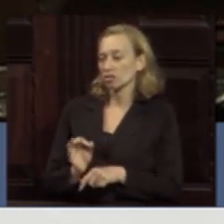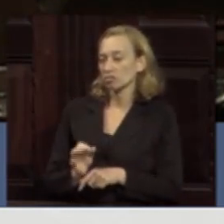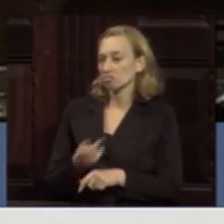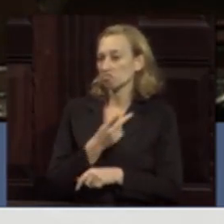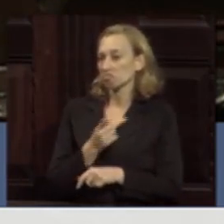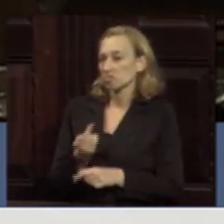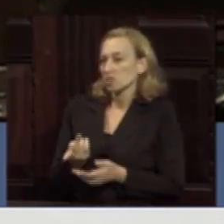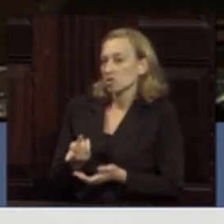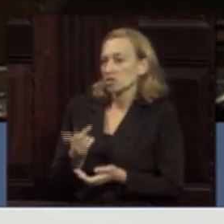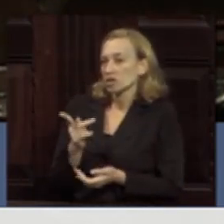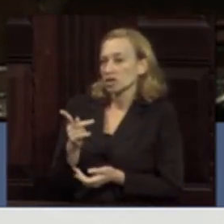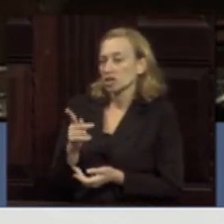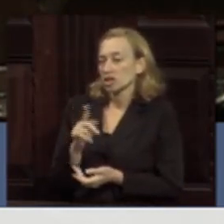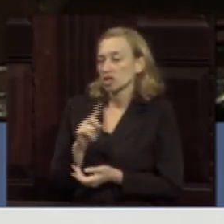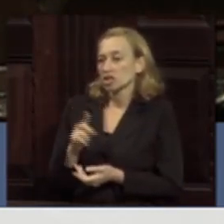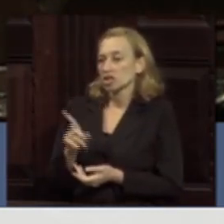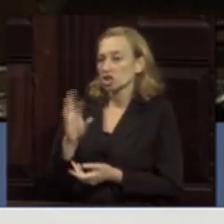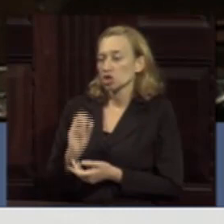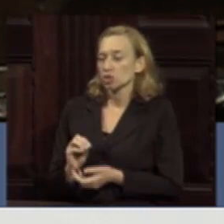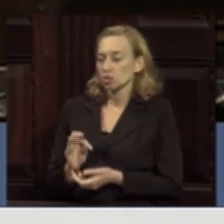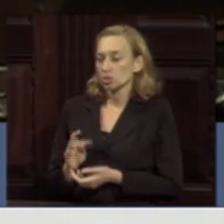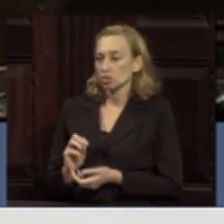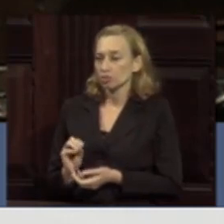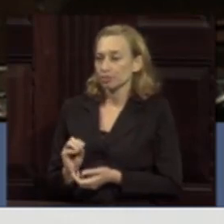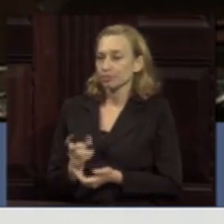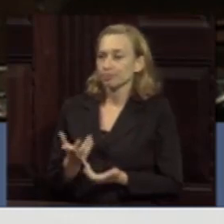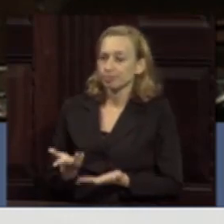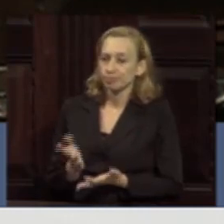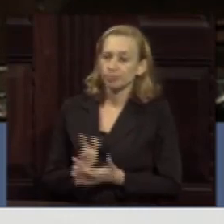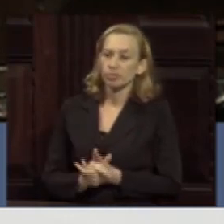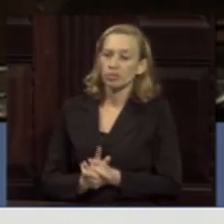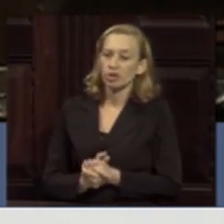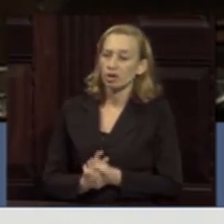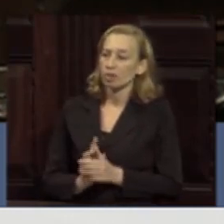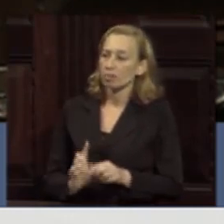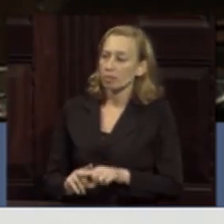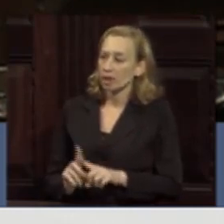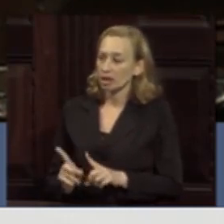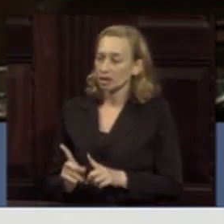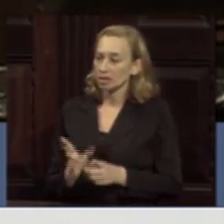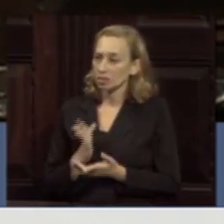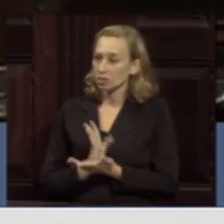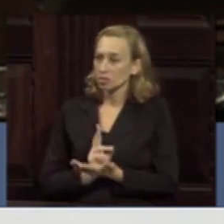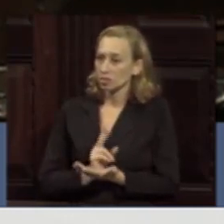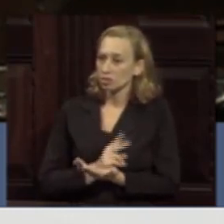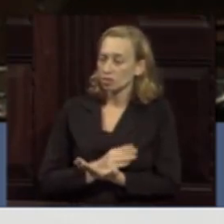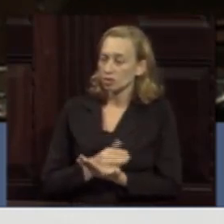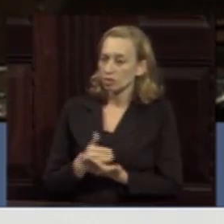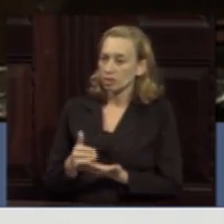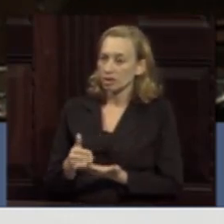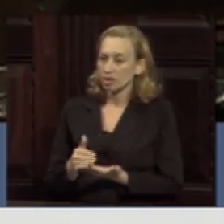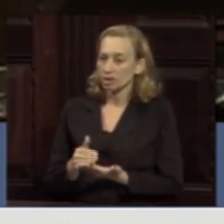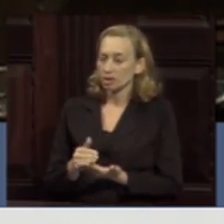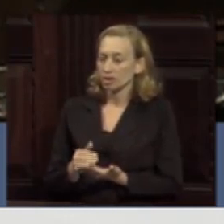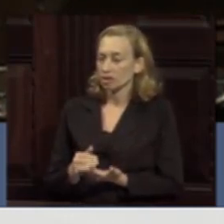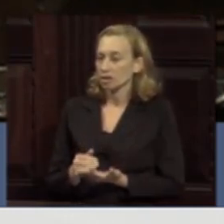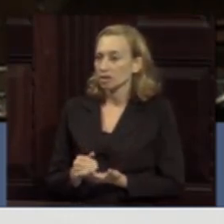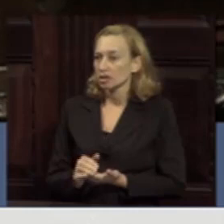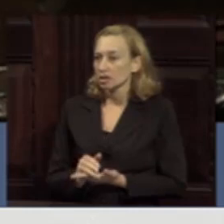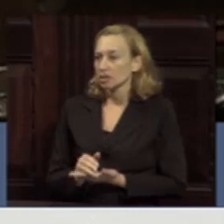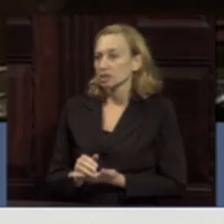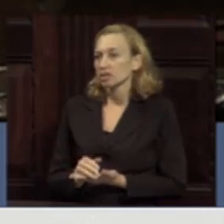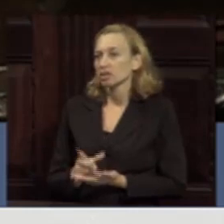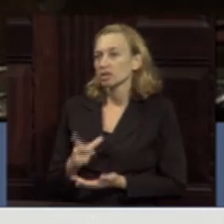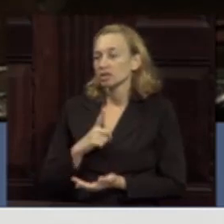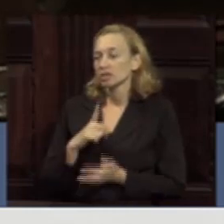vai insistir na convocação. Mas, assim como essa, teve uma reunião do Deto, teve uma